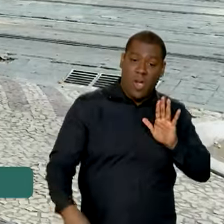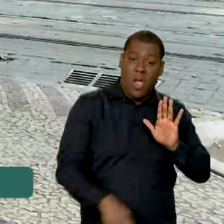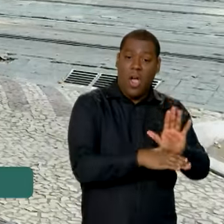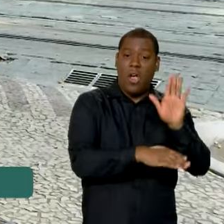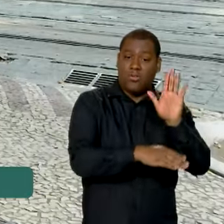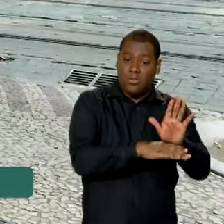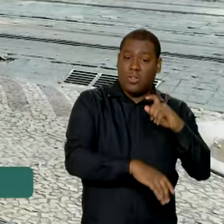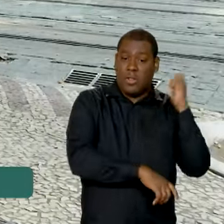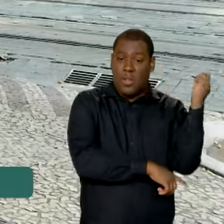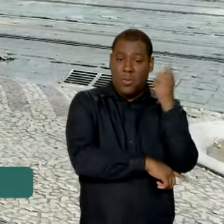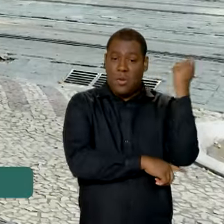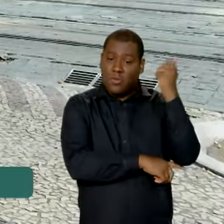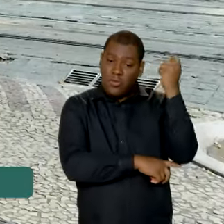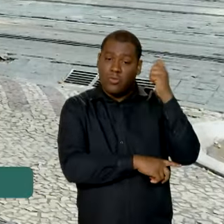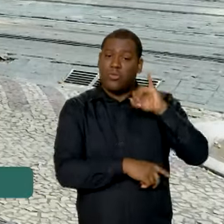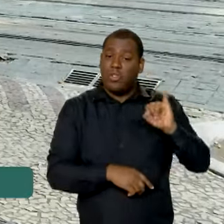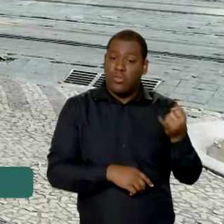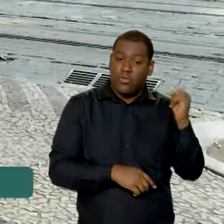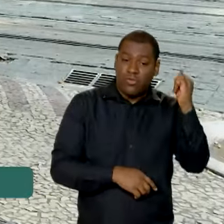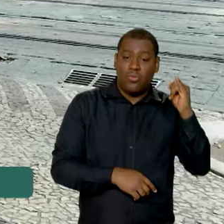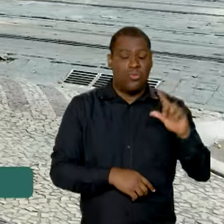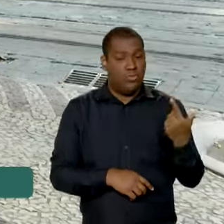tributadas. Já as doações